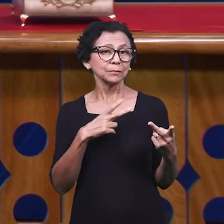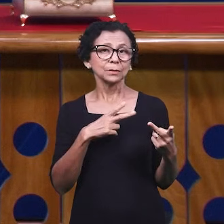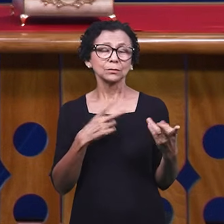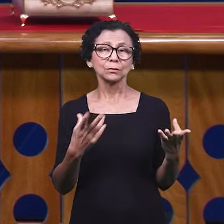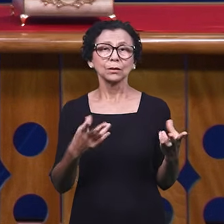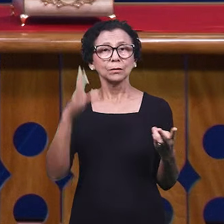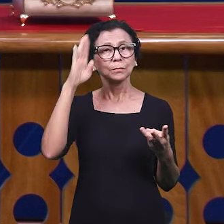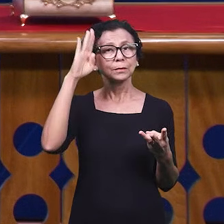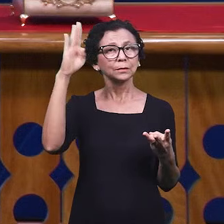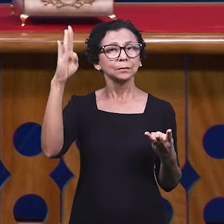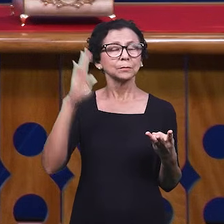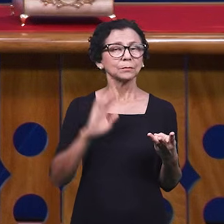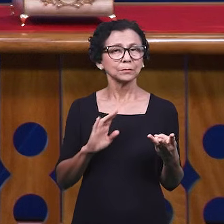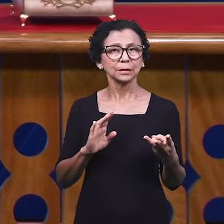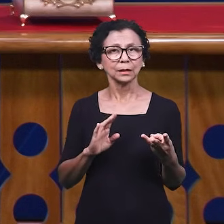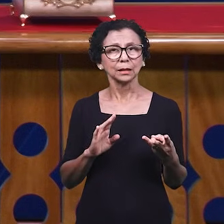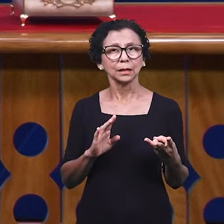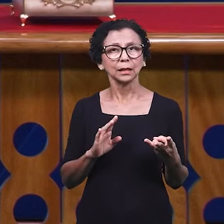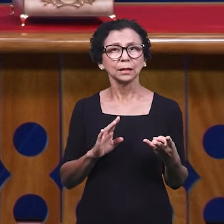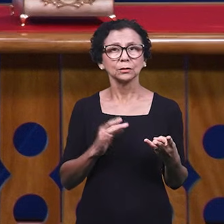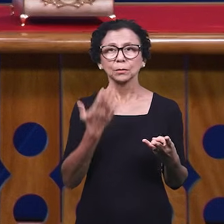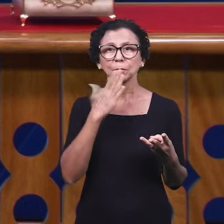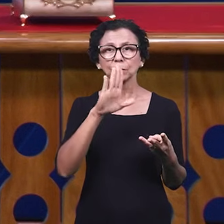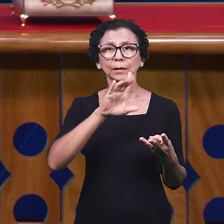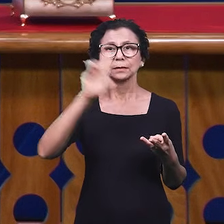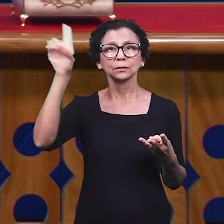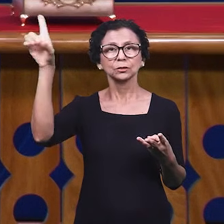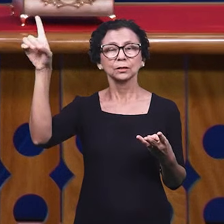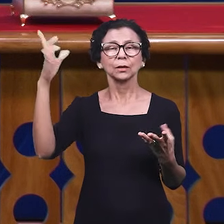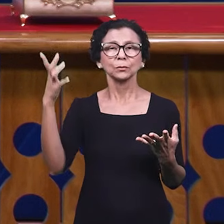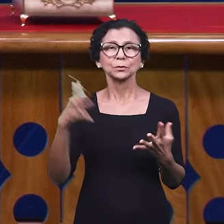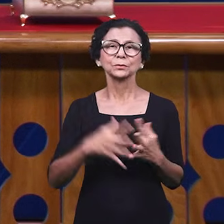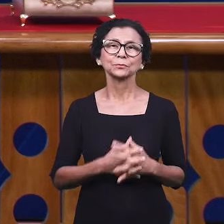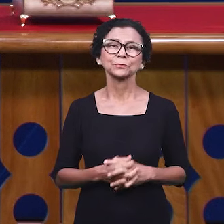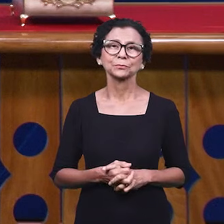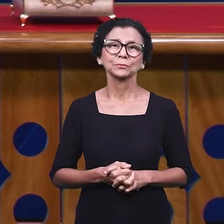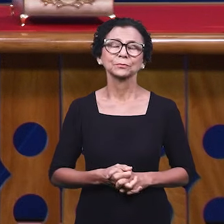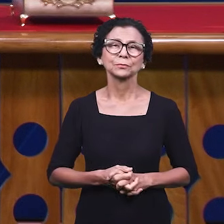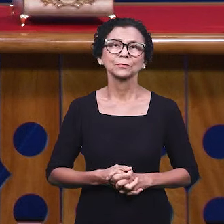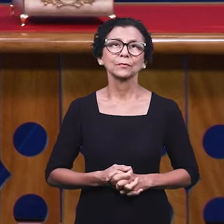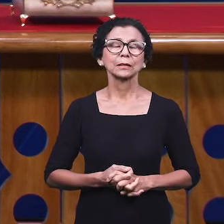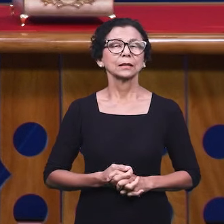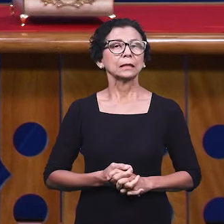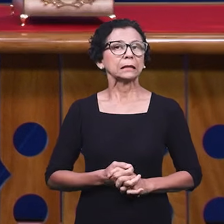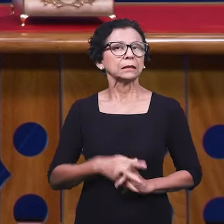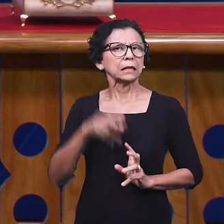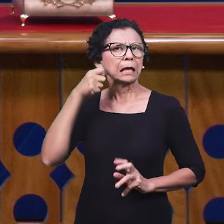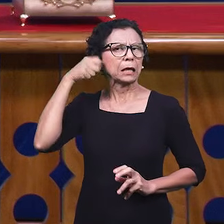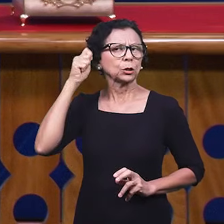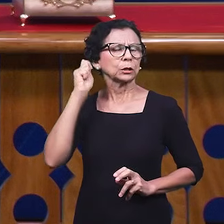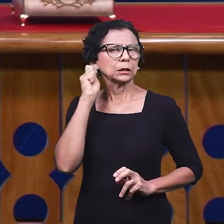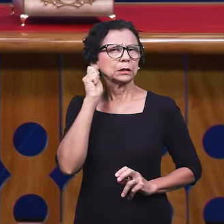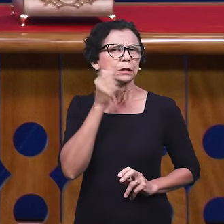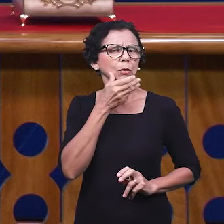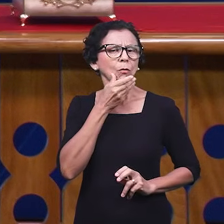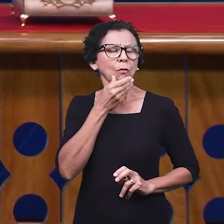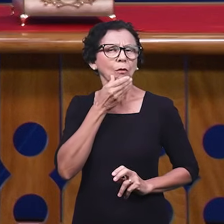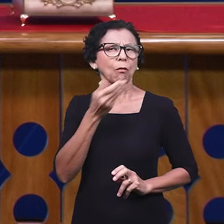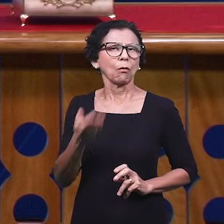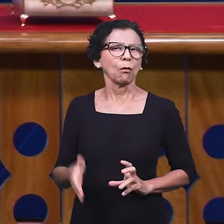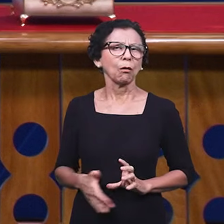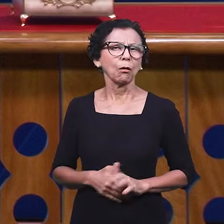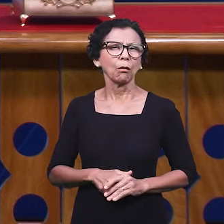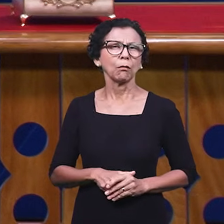vida e principalmente sobre aquilo que Deus nos prometeu. E quando nós vemos aí Adonias com as suas